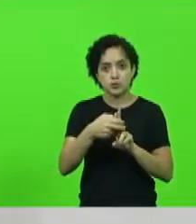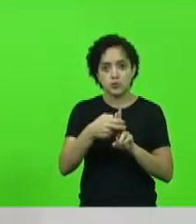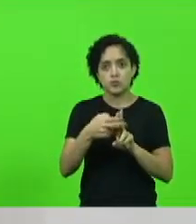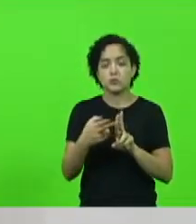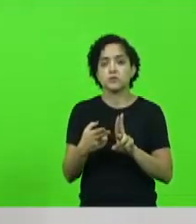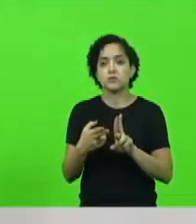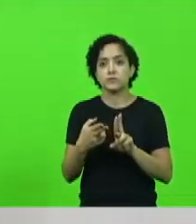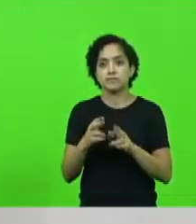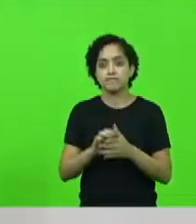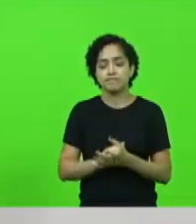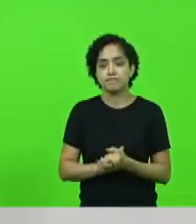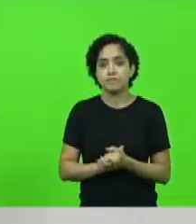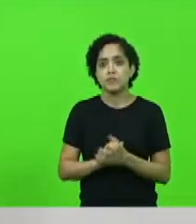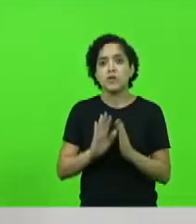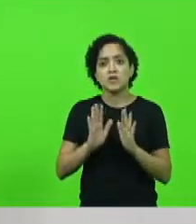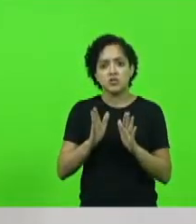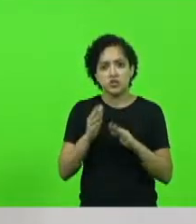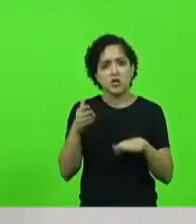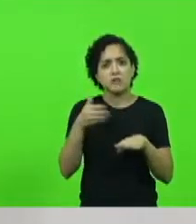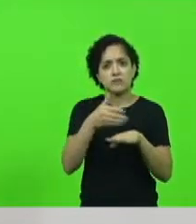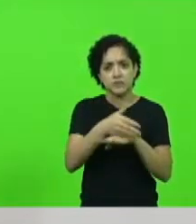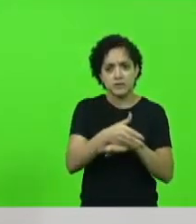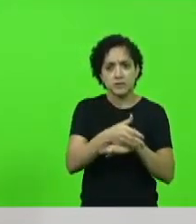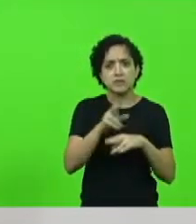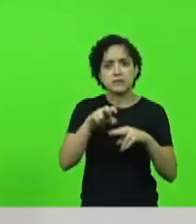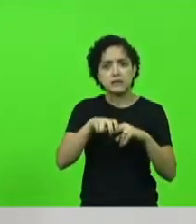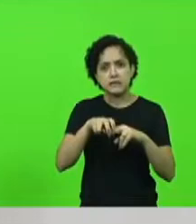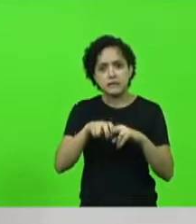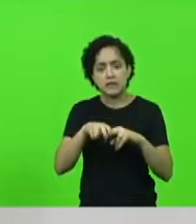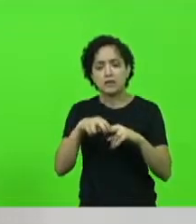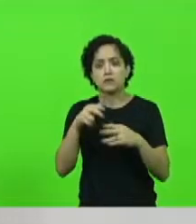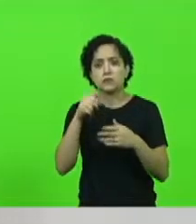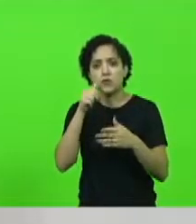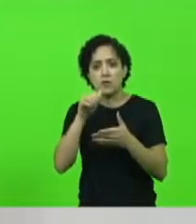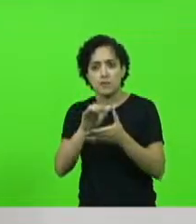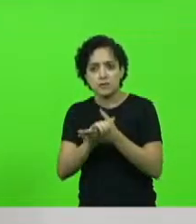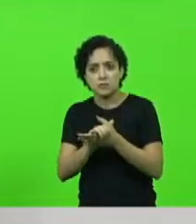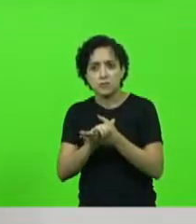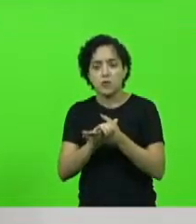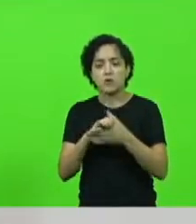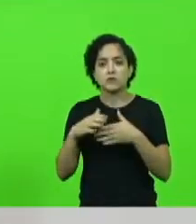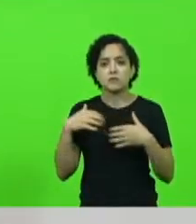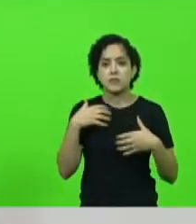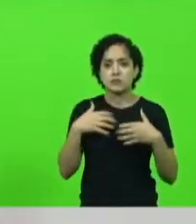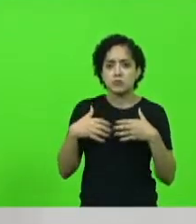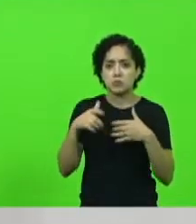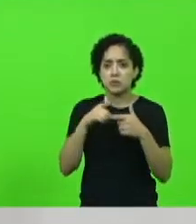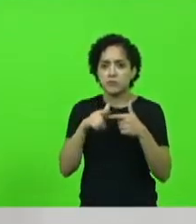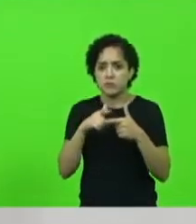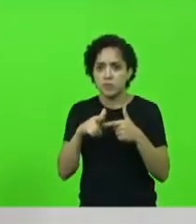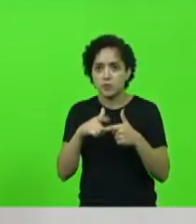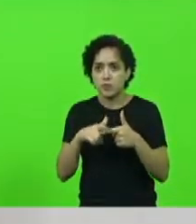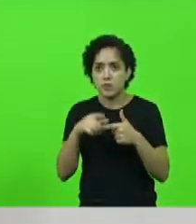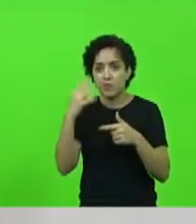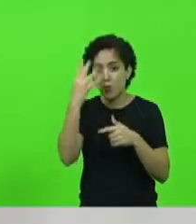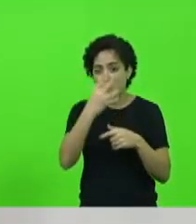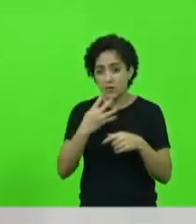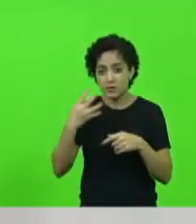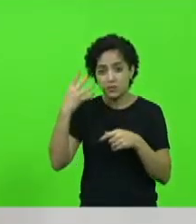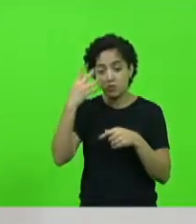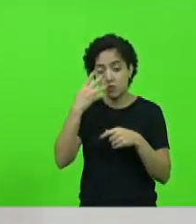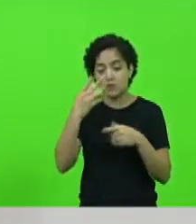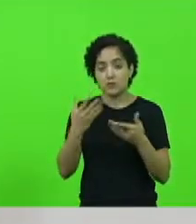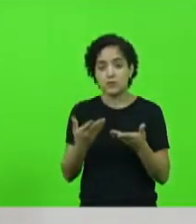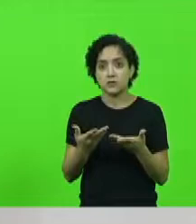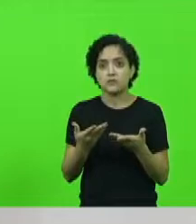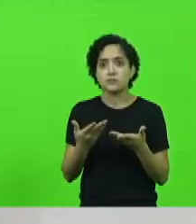uso o SUS. Eu já estive ali dentro, ali sentado com a minha esposa, ela passou mal, ficamos ali mais ou menos umas 4 horas só para ser atendido. E eu não me